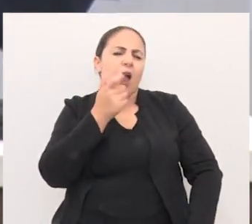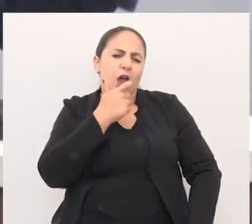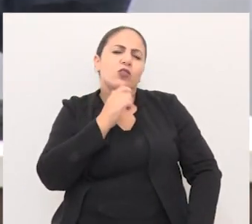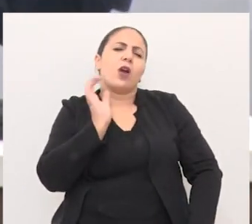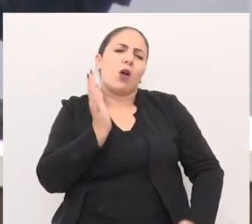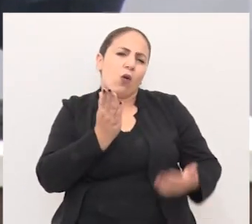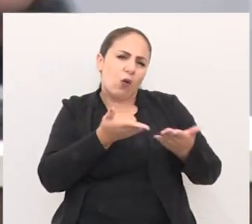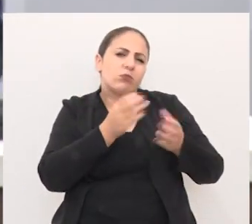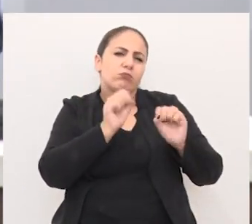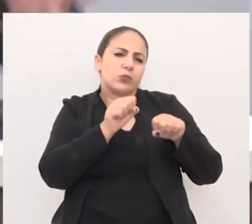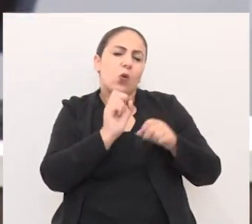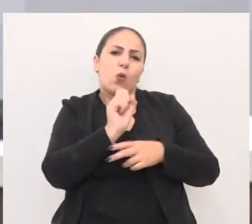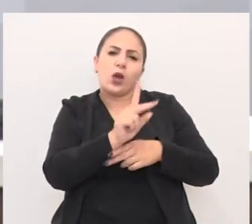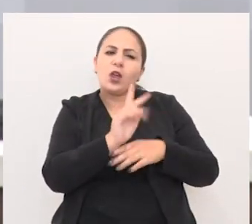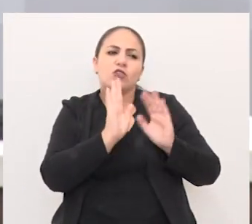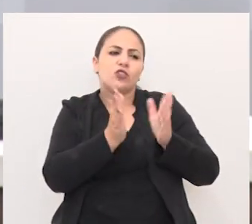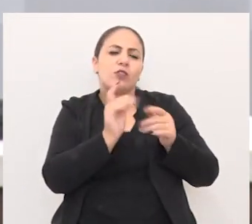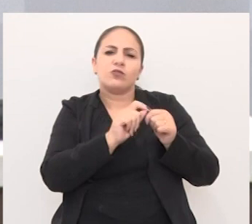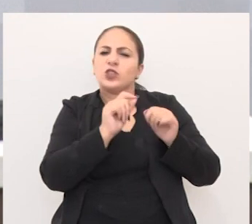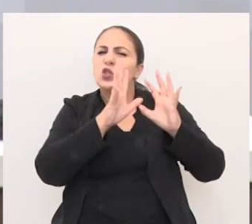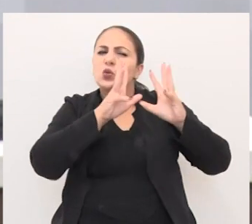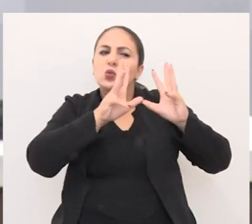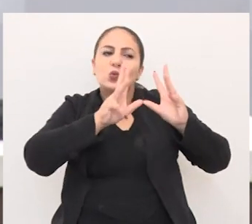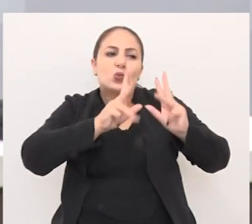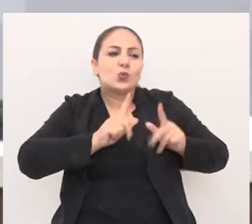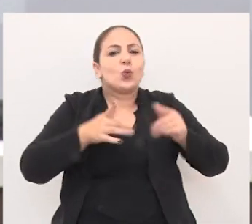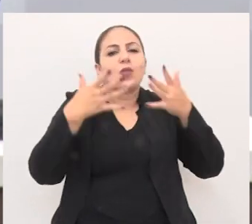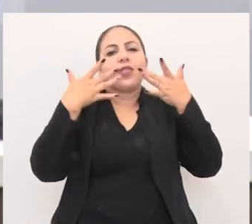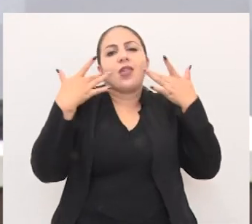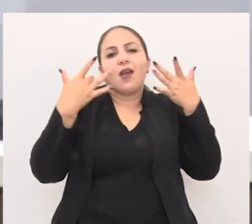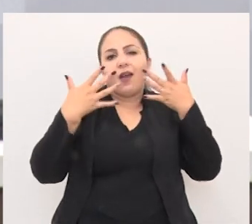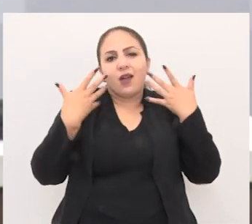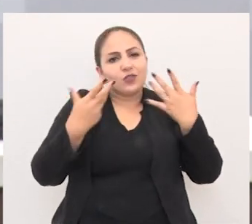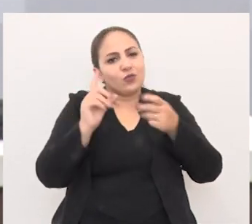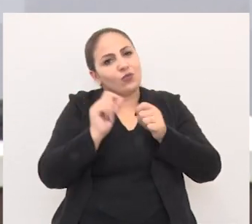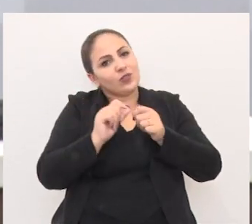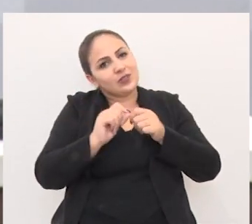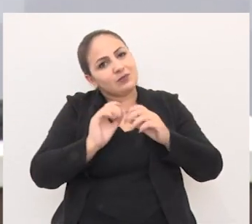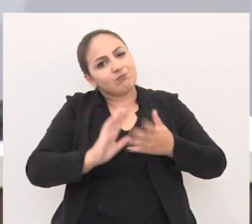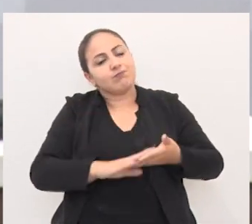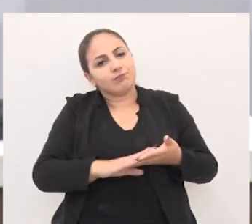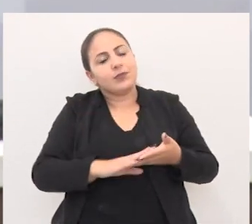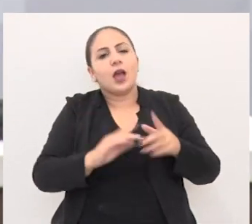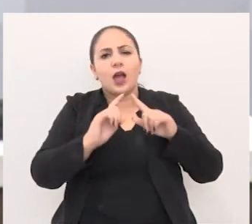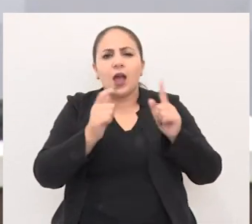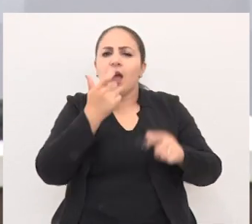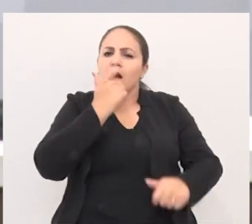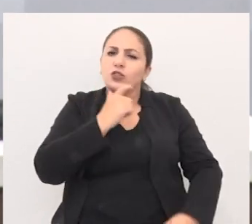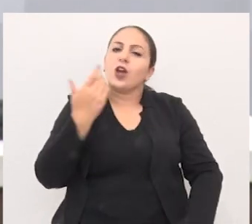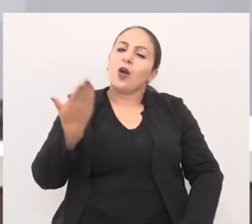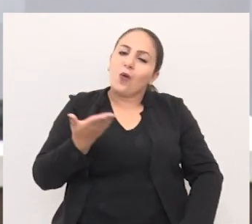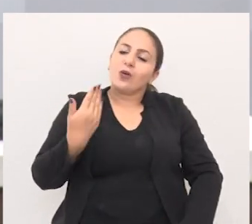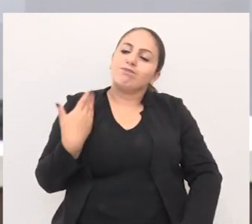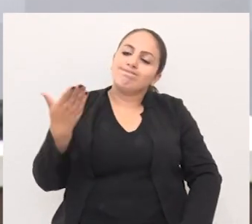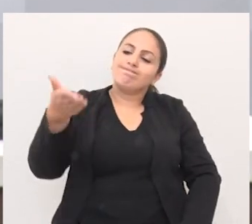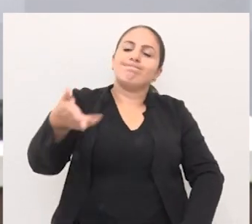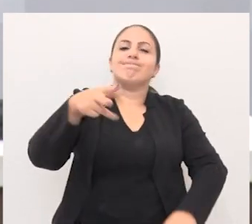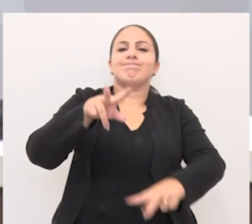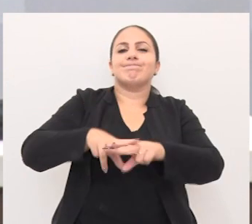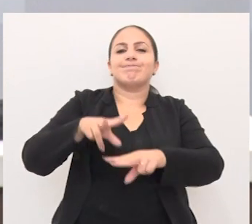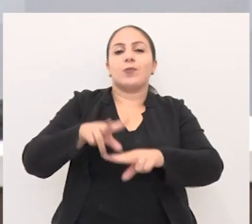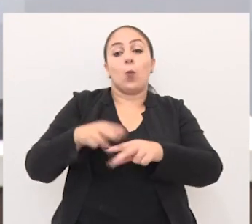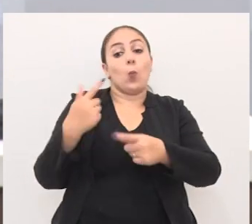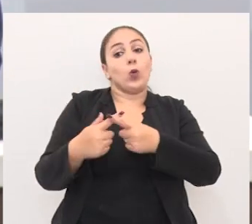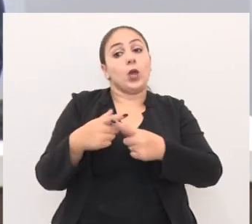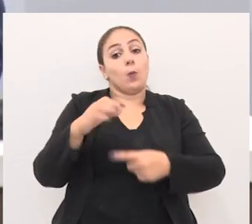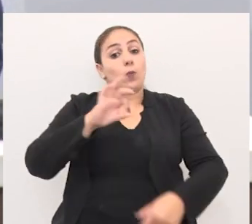fiz todo o teatro que eu deveria, eu acho que eu vou me apresentar porque